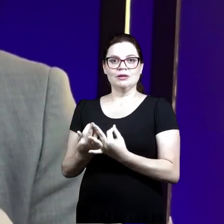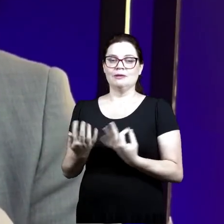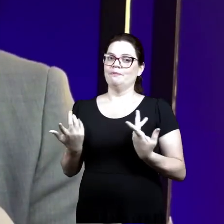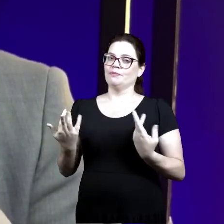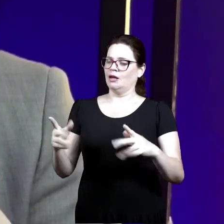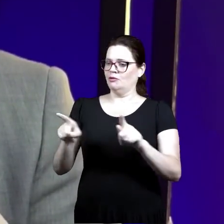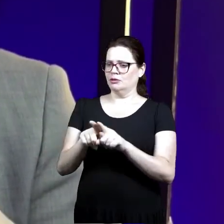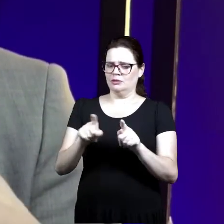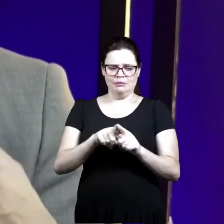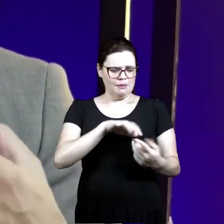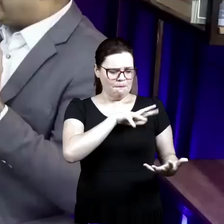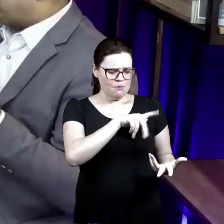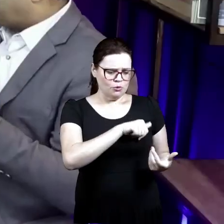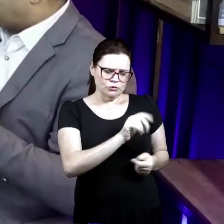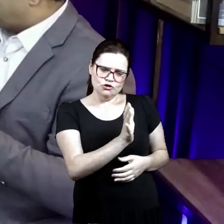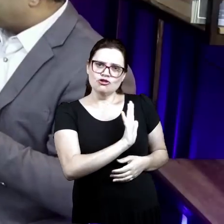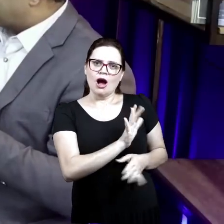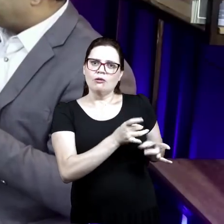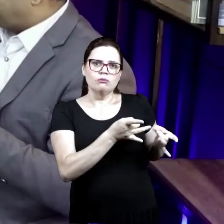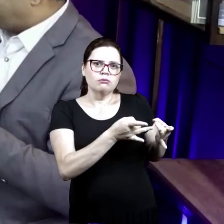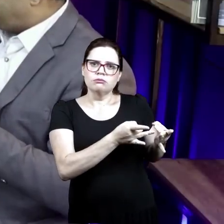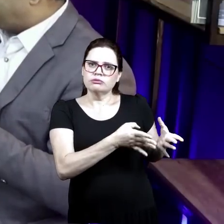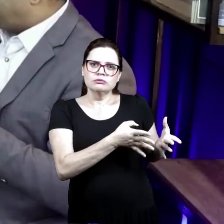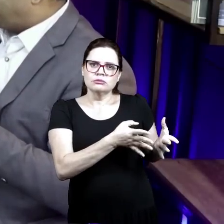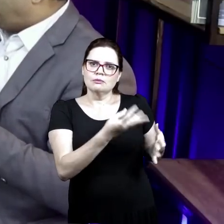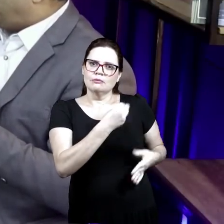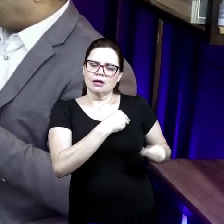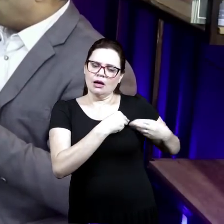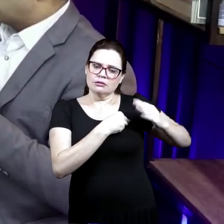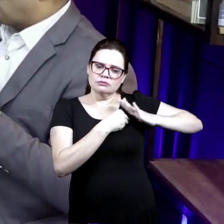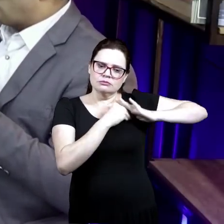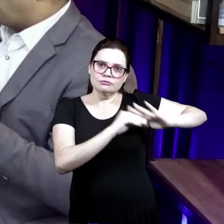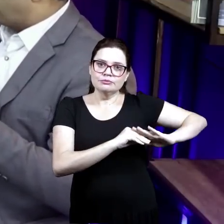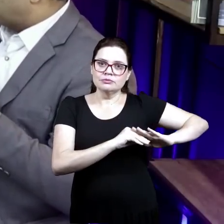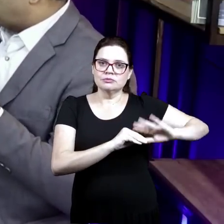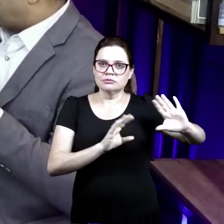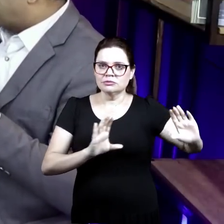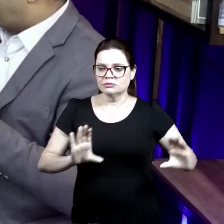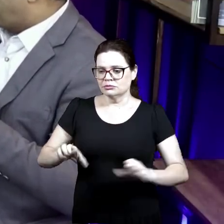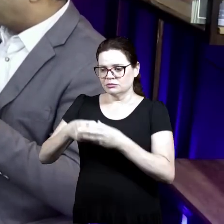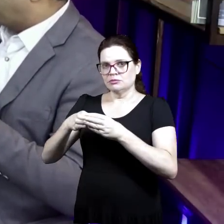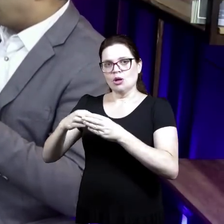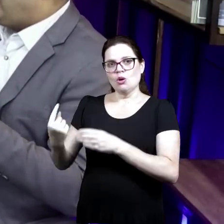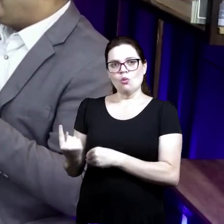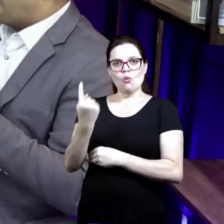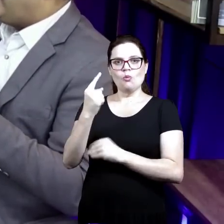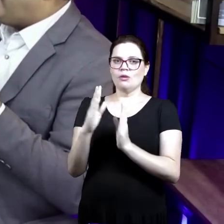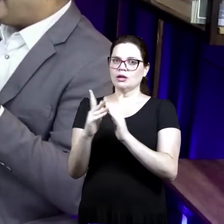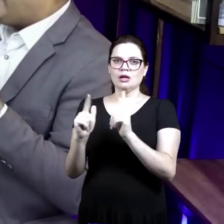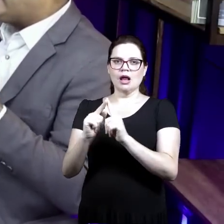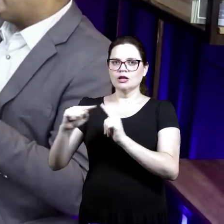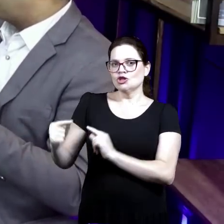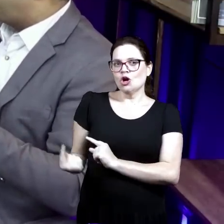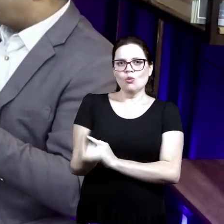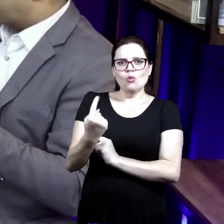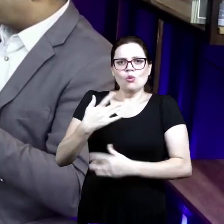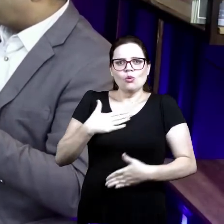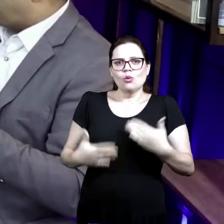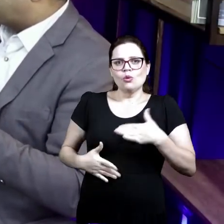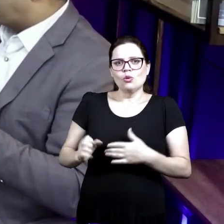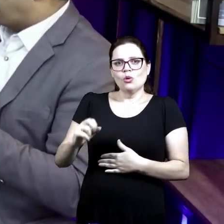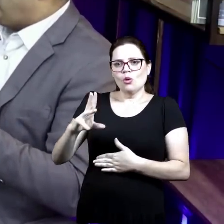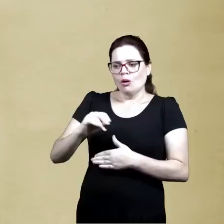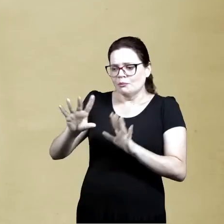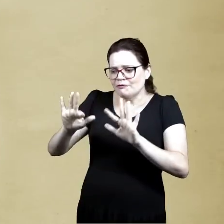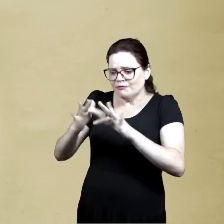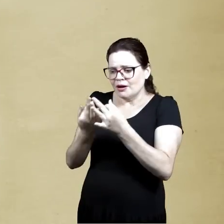no amor fraternal. A operação do Espírito Santo ali, né? É um só corpo, um só espírito. E essa experiência